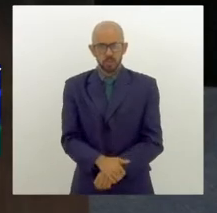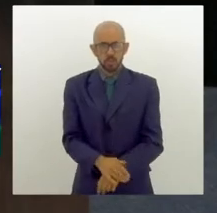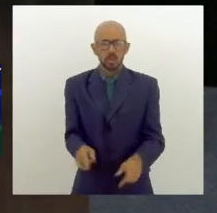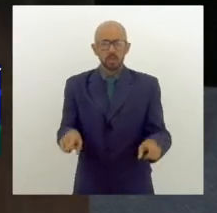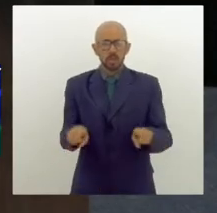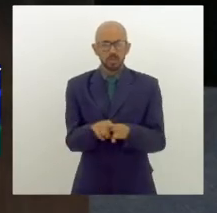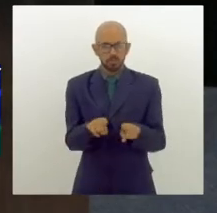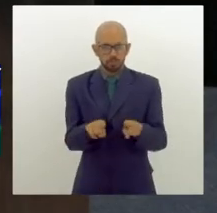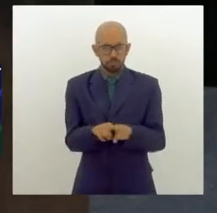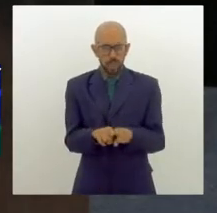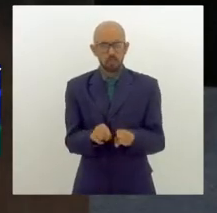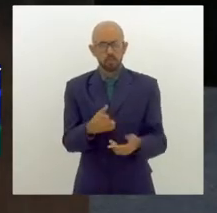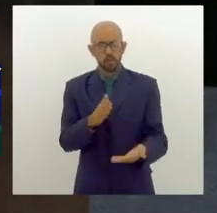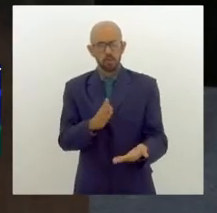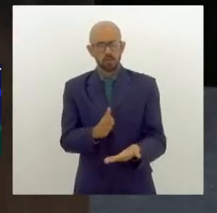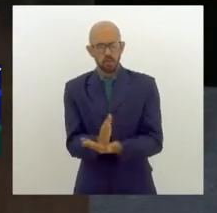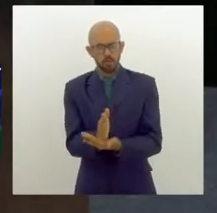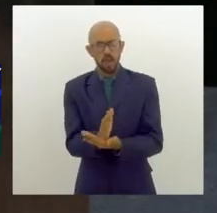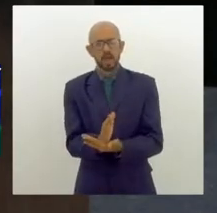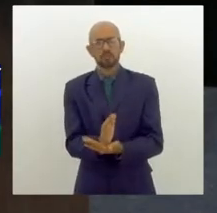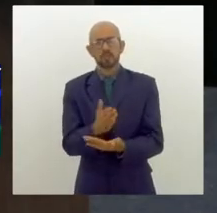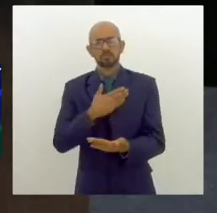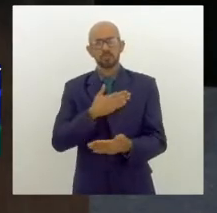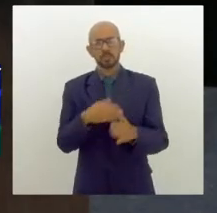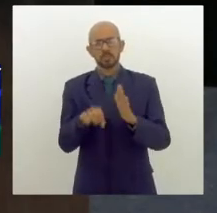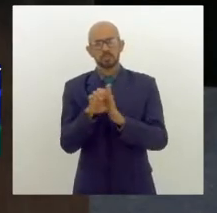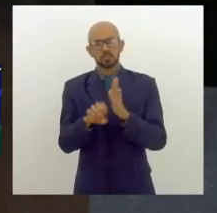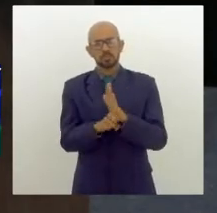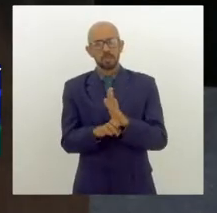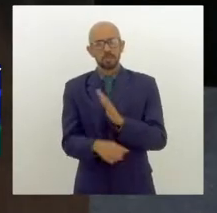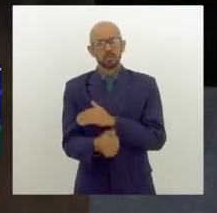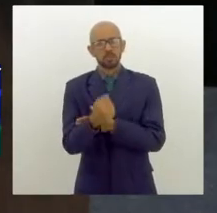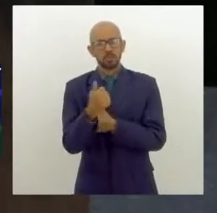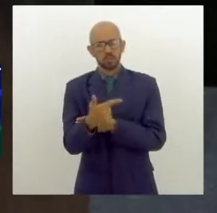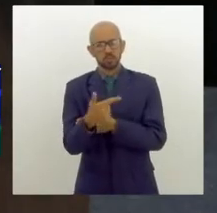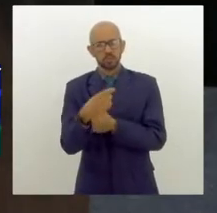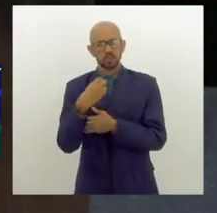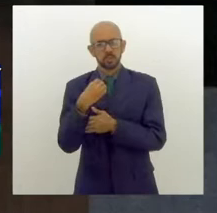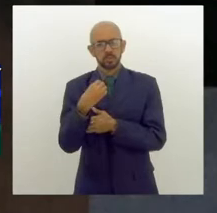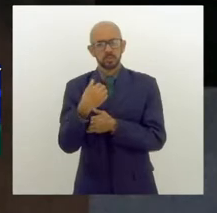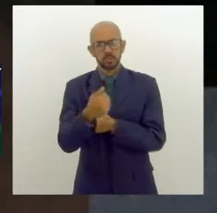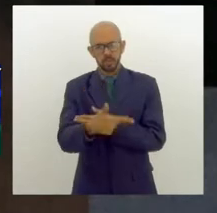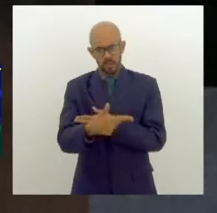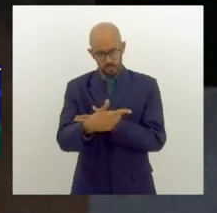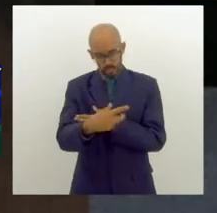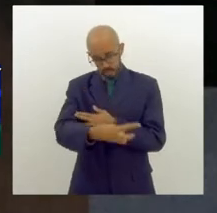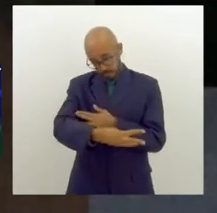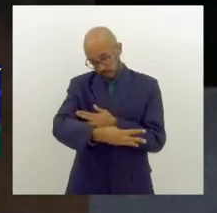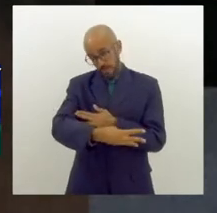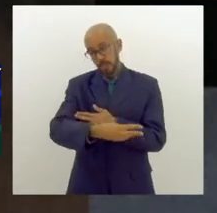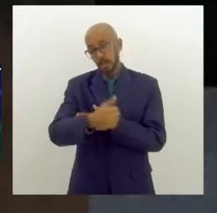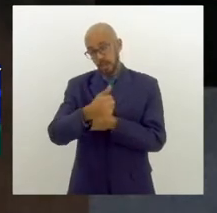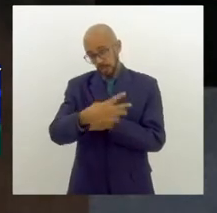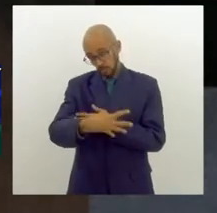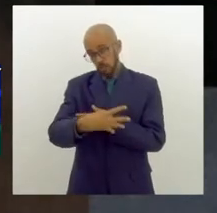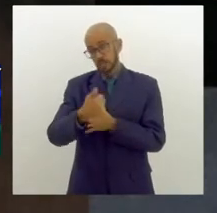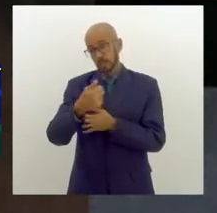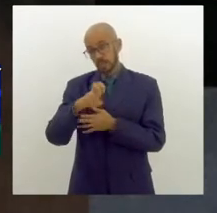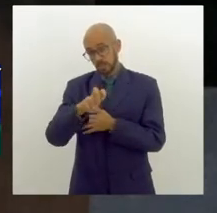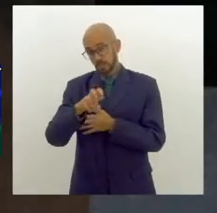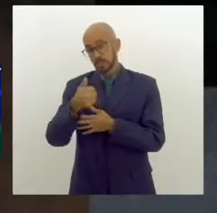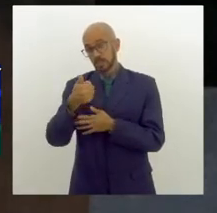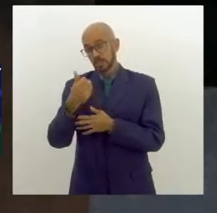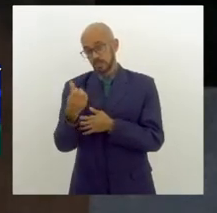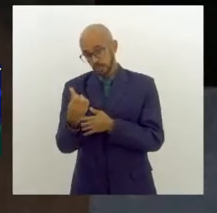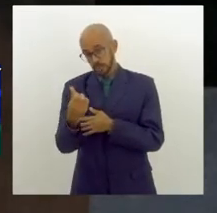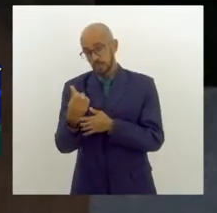Assim, foram aprovadas as minhas emendas número 12, 13, 14, 15 e